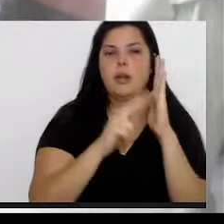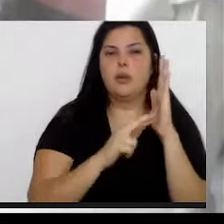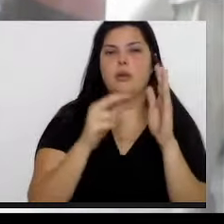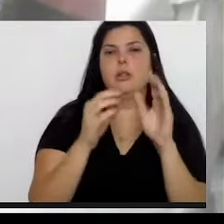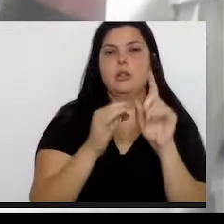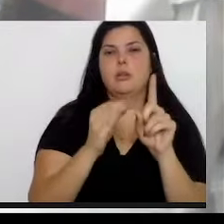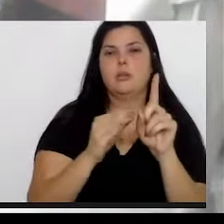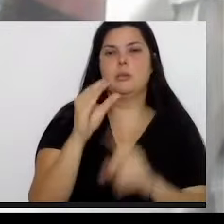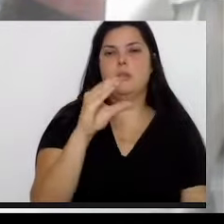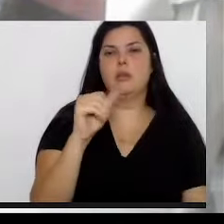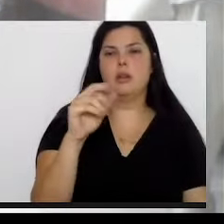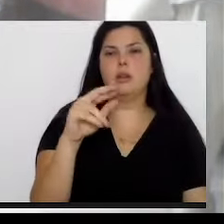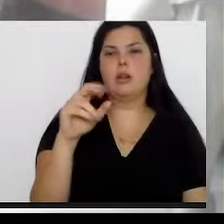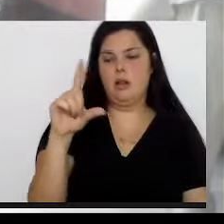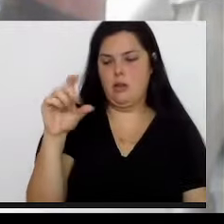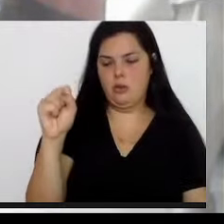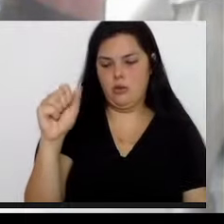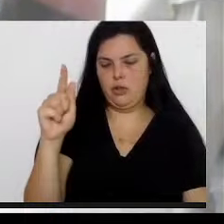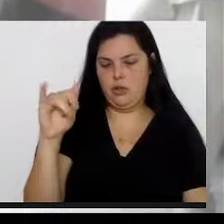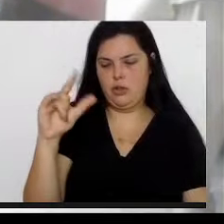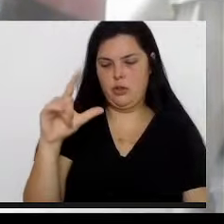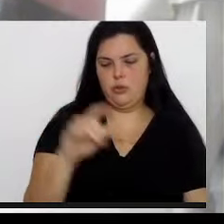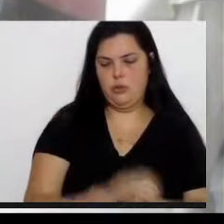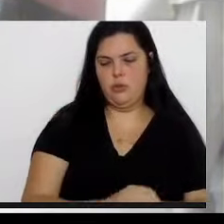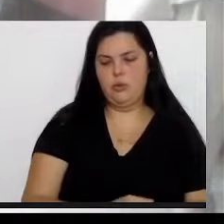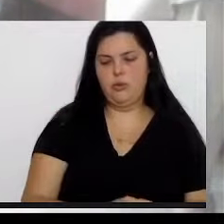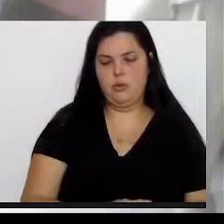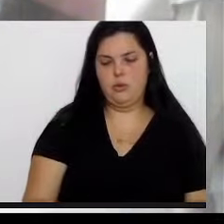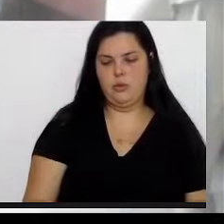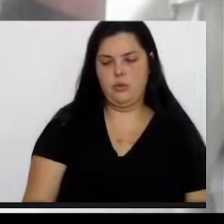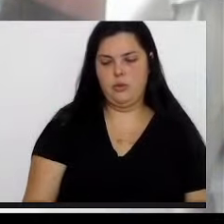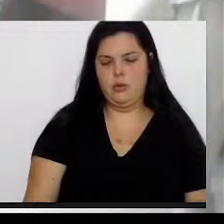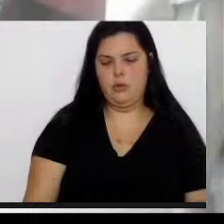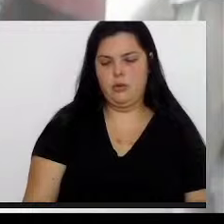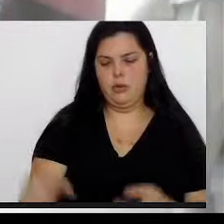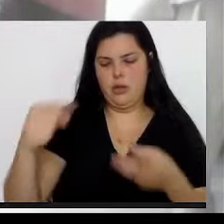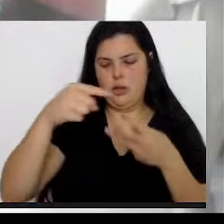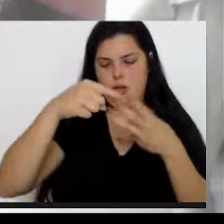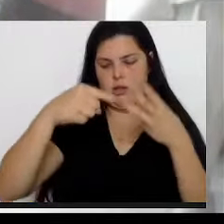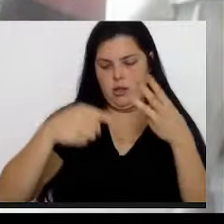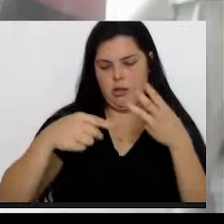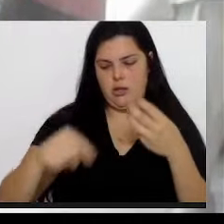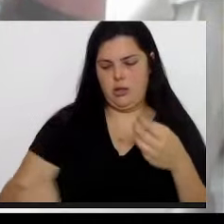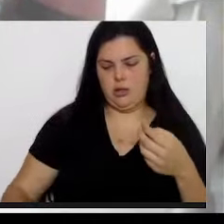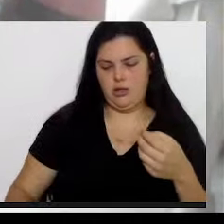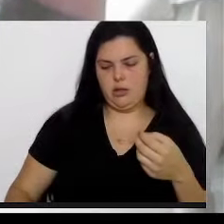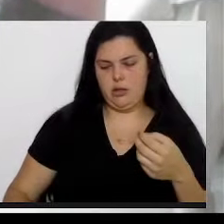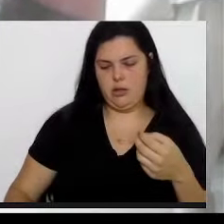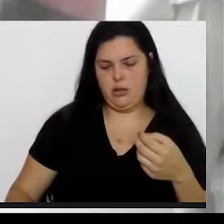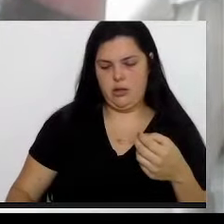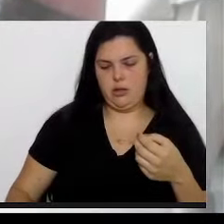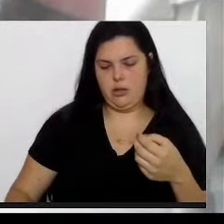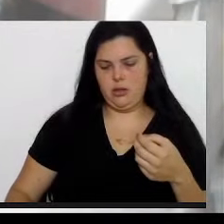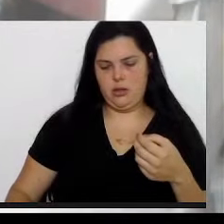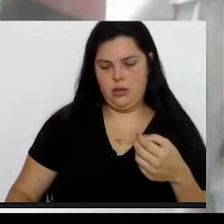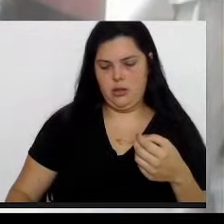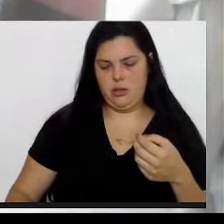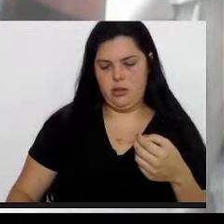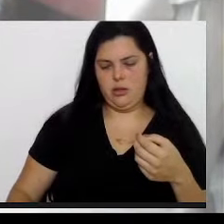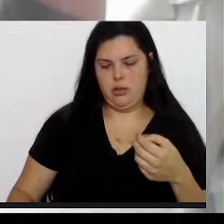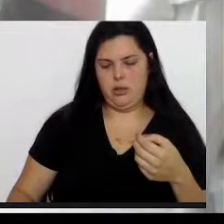Gil Rodrigues. As três candidatas, como se sabe, tiveram votação zerada,